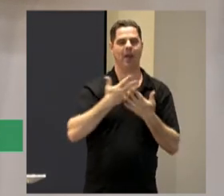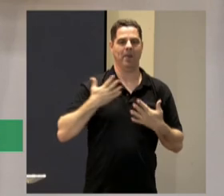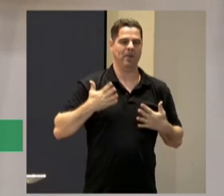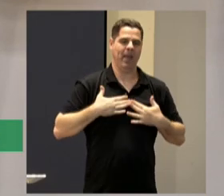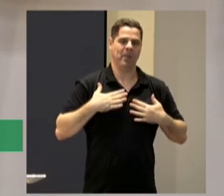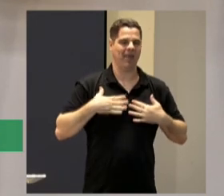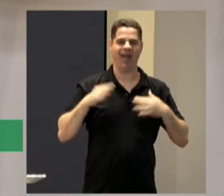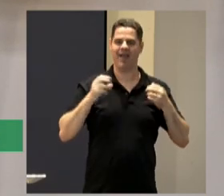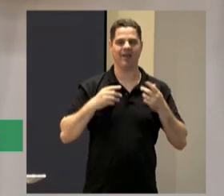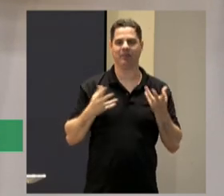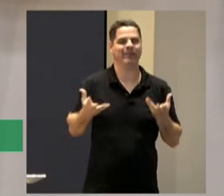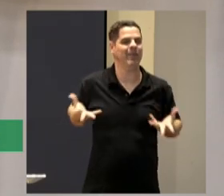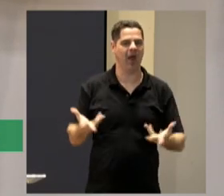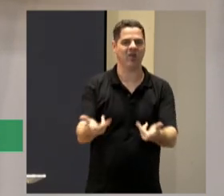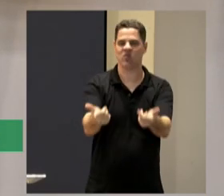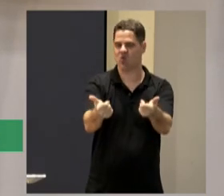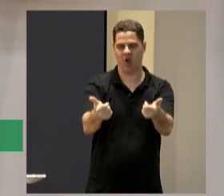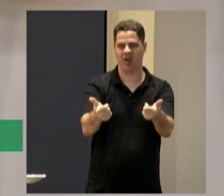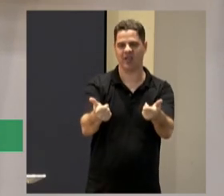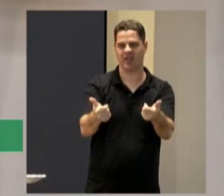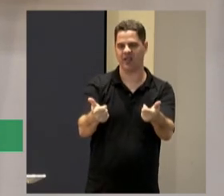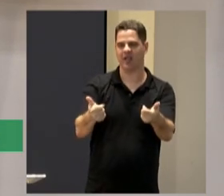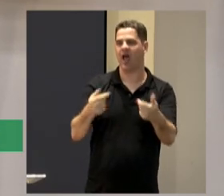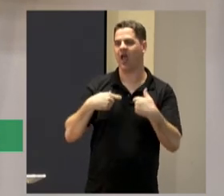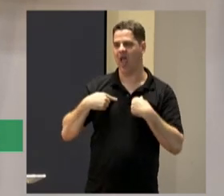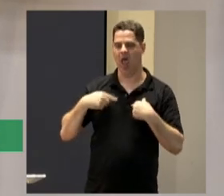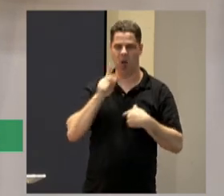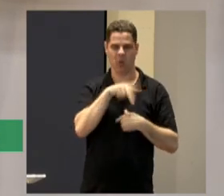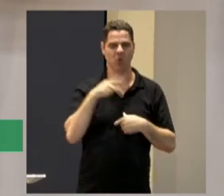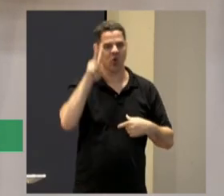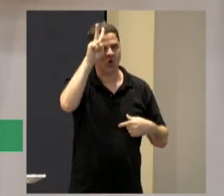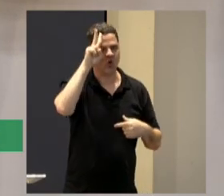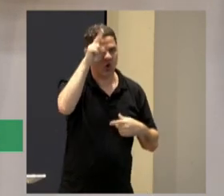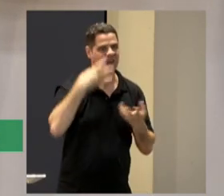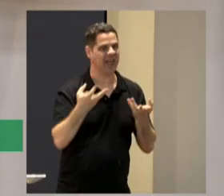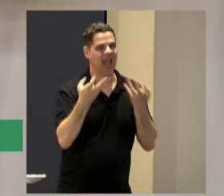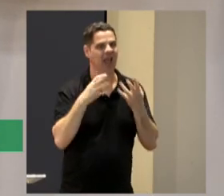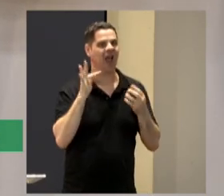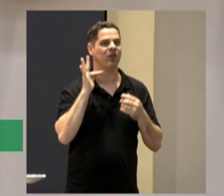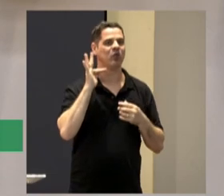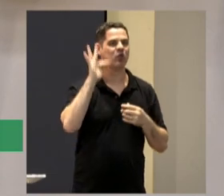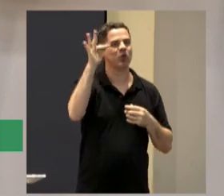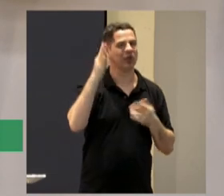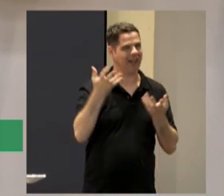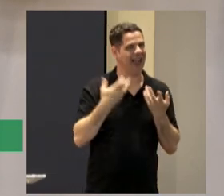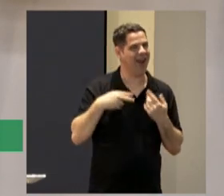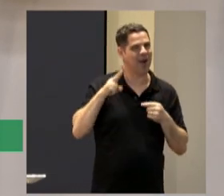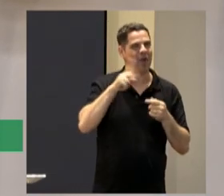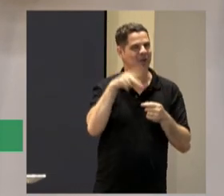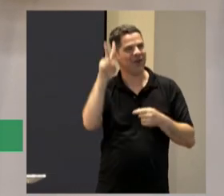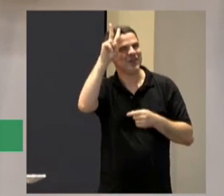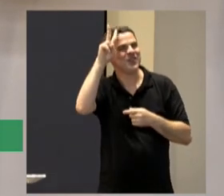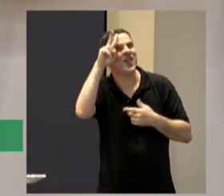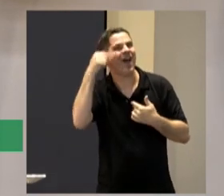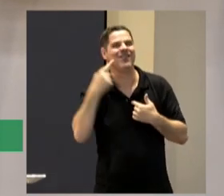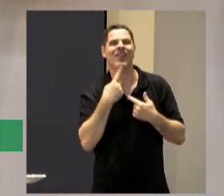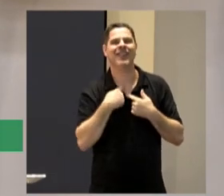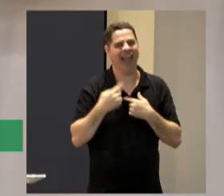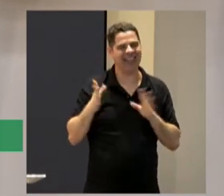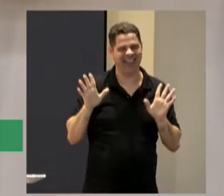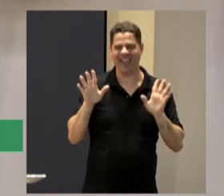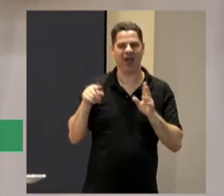é fantástico, assim, né, é uma inspiração como professora de história, é o que eu quero ser quando eu crescer. E